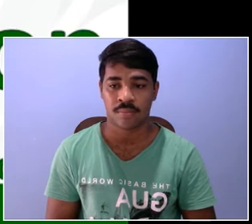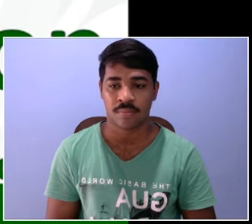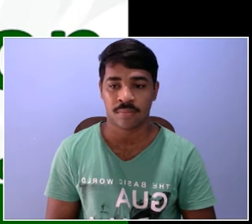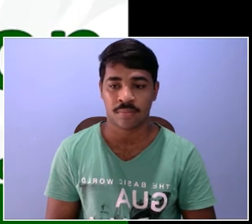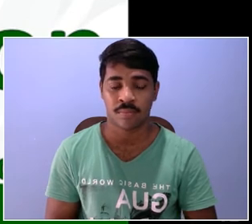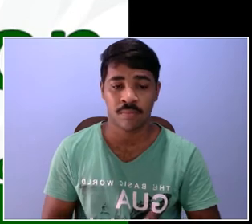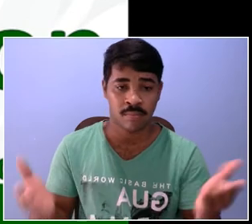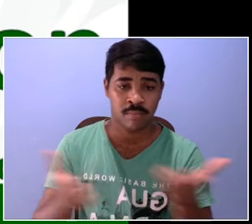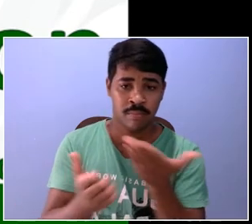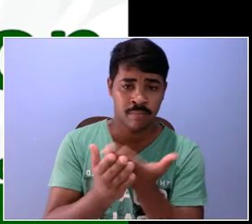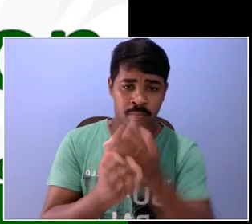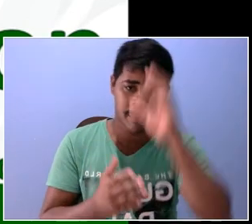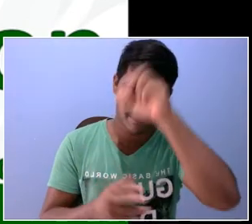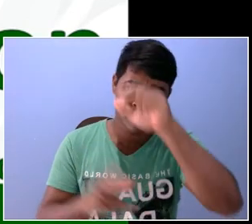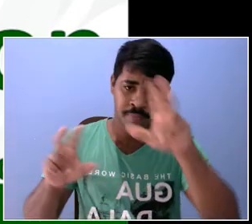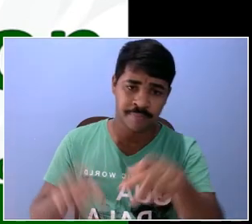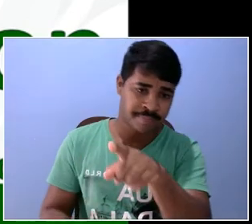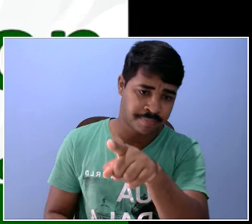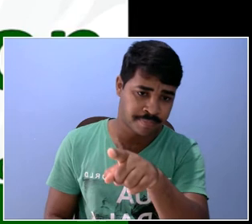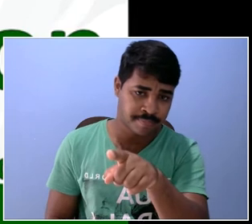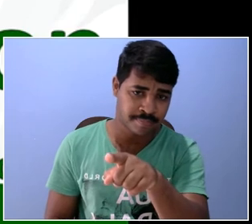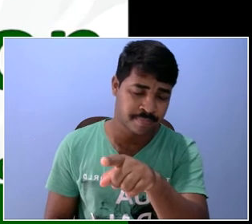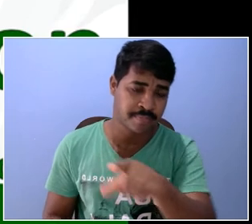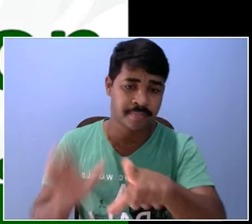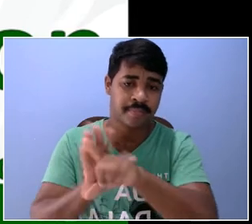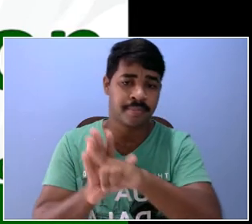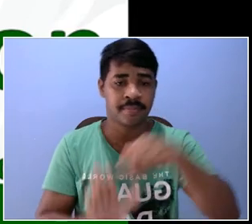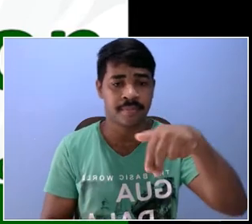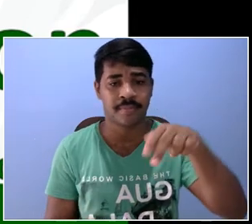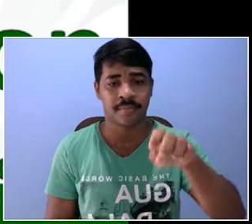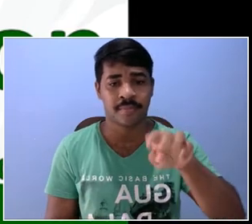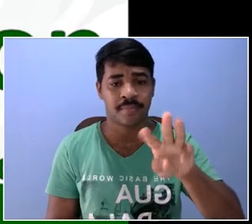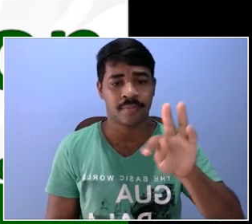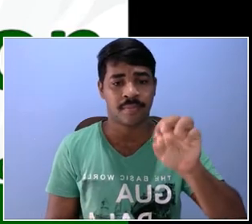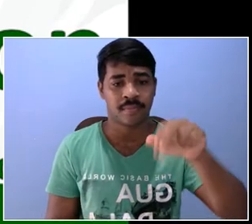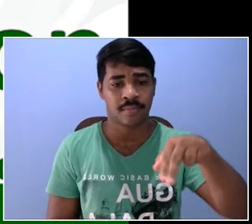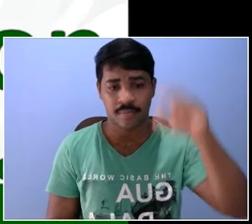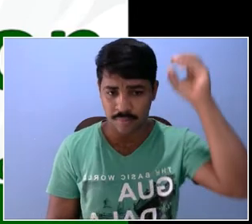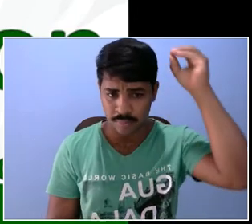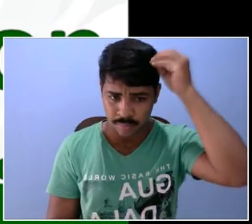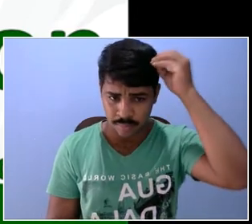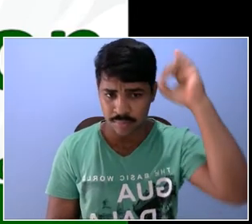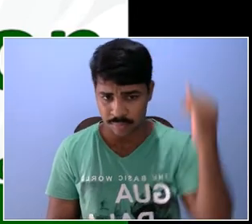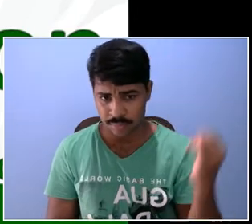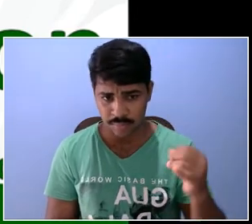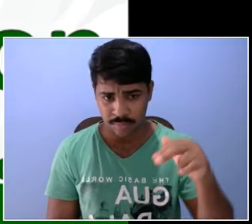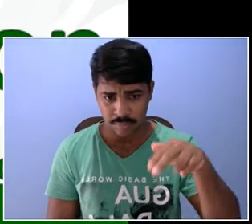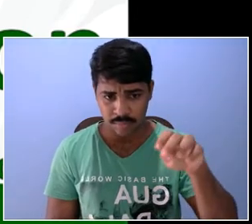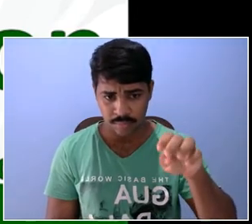Aula esta sobre leis de Newton, né? Nós vamos estudar especificamente as três leis de Newton. Peço a você que